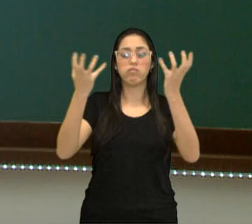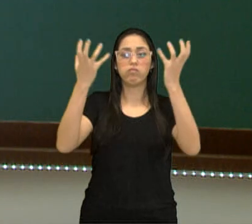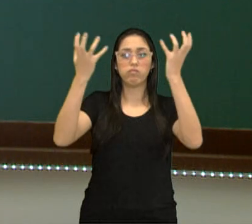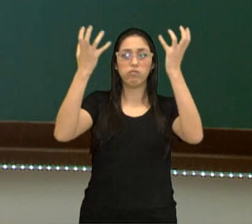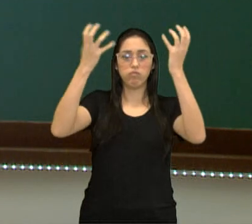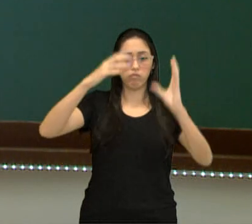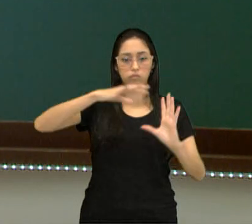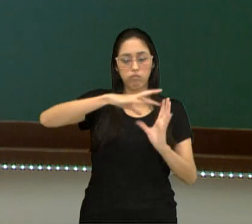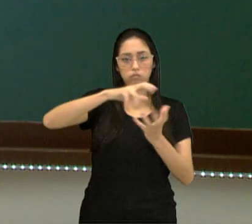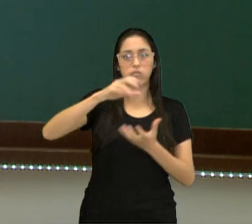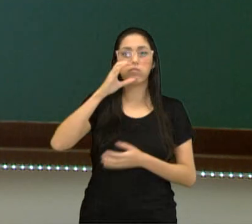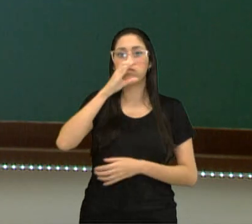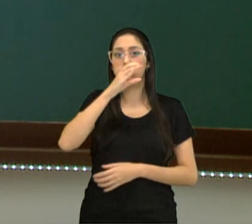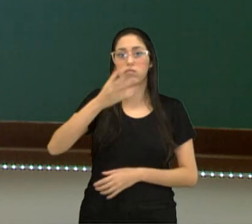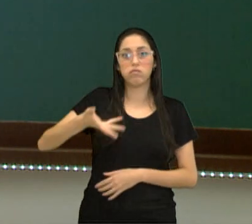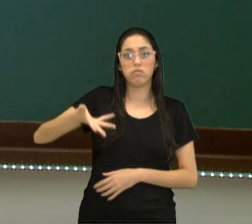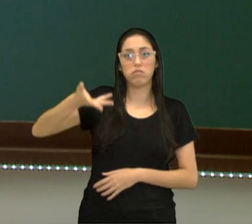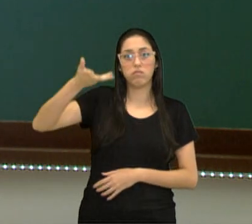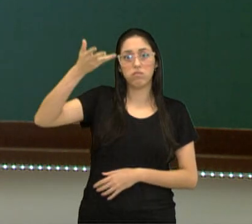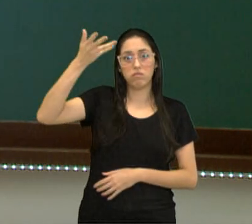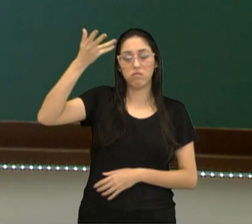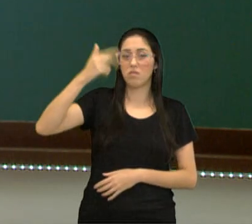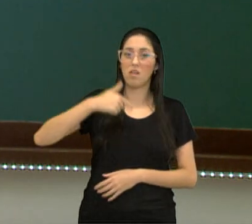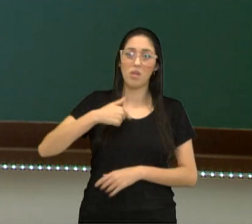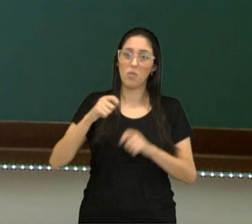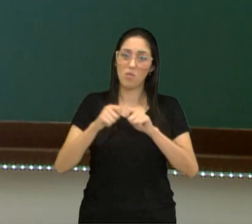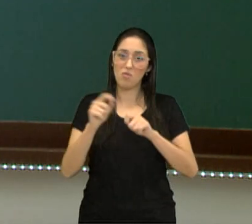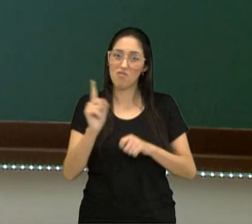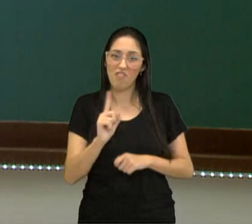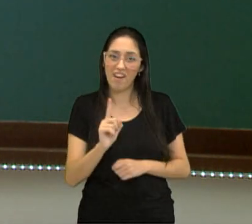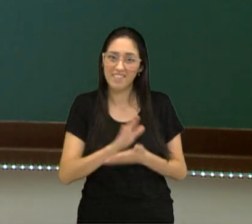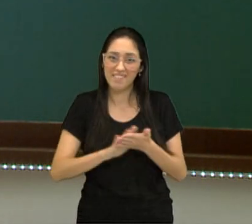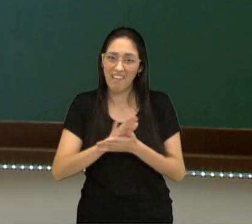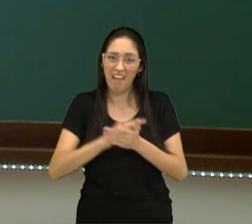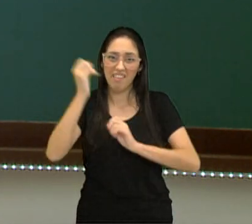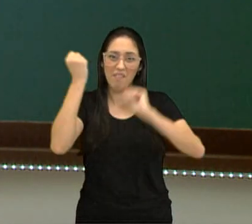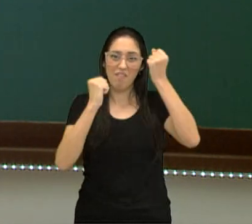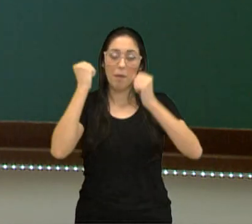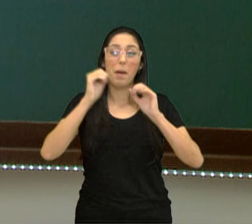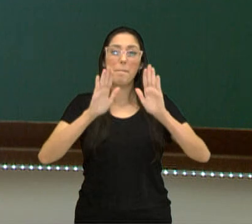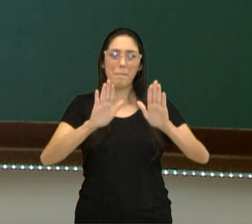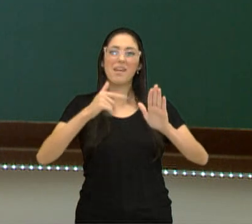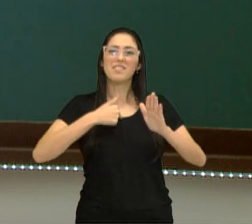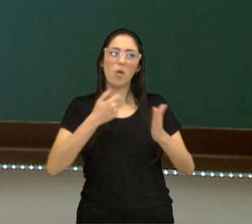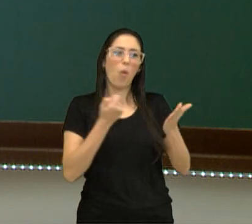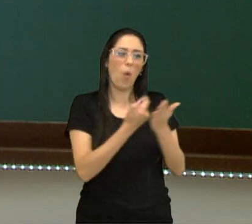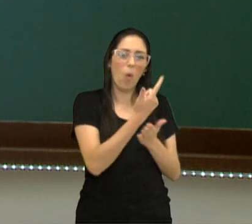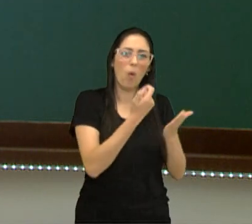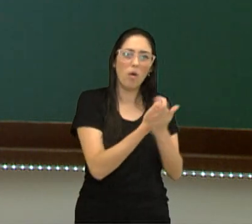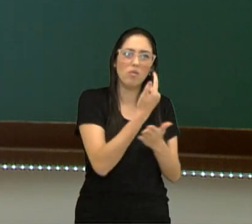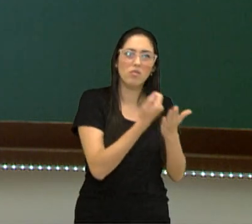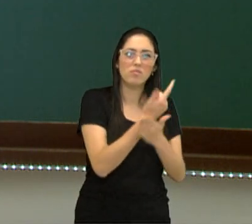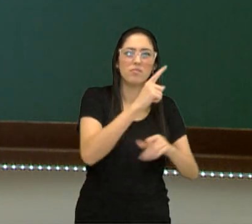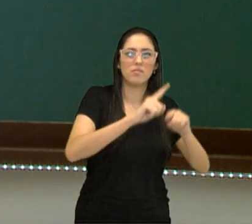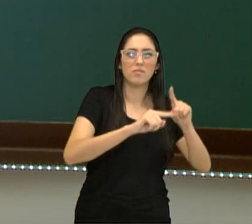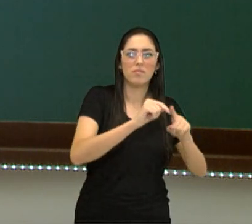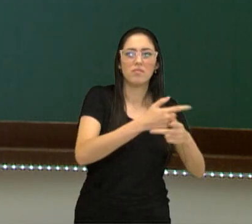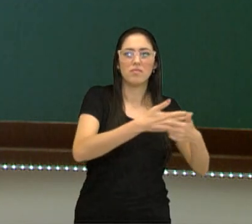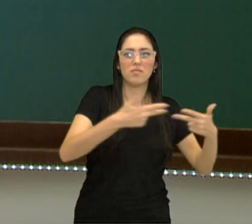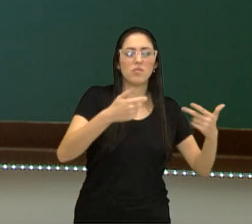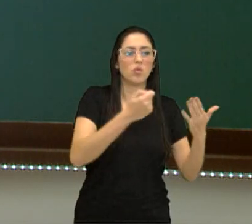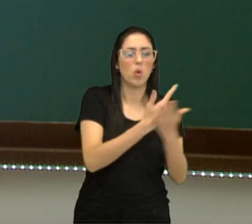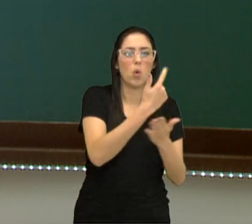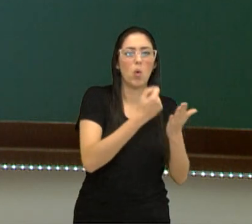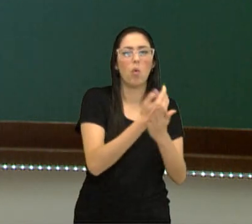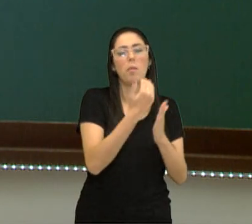para elevar a temperatura do planeta. Porém, você está adquirindo produtos de empresas que estão emitindo gases poluentes que contribuem